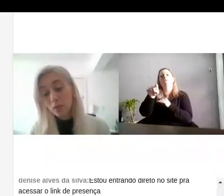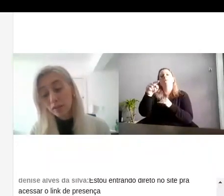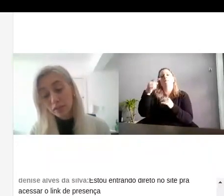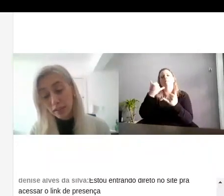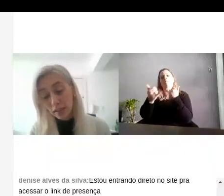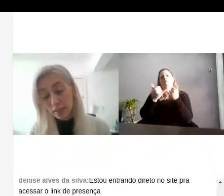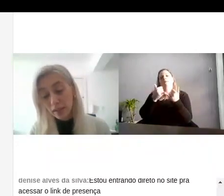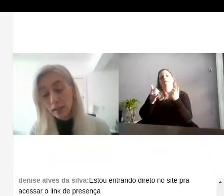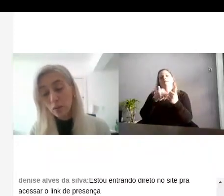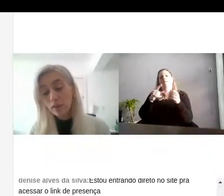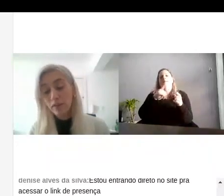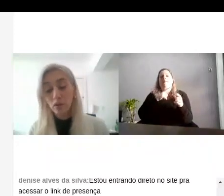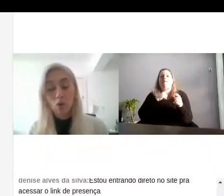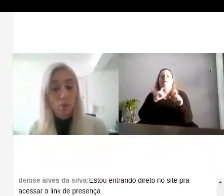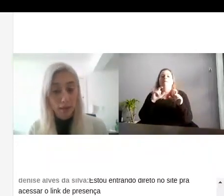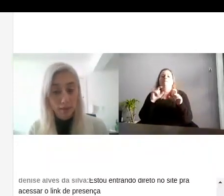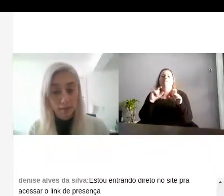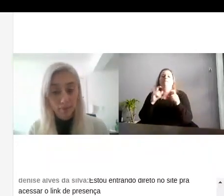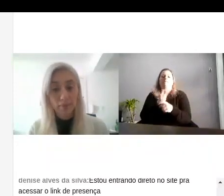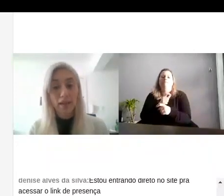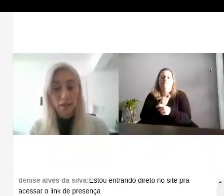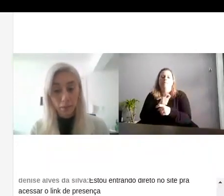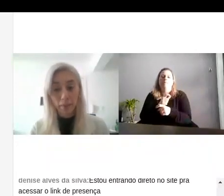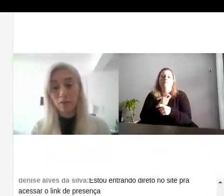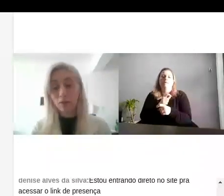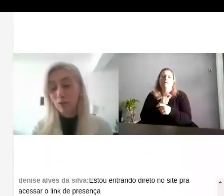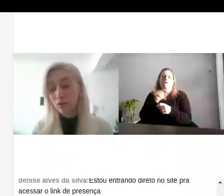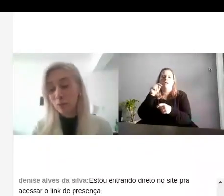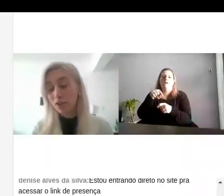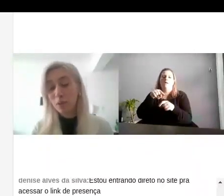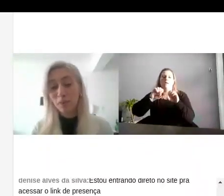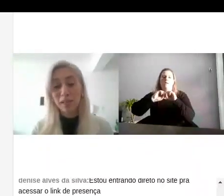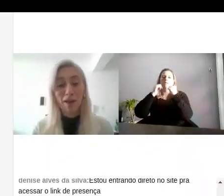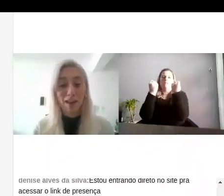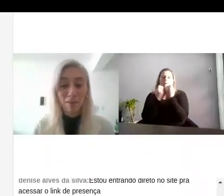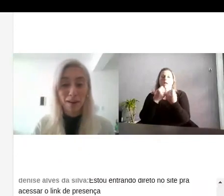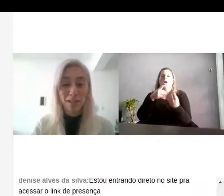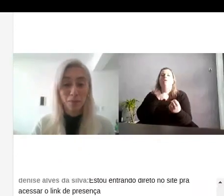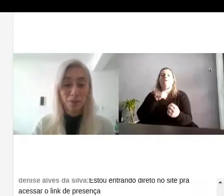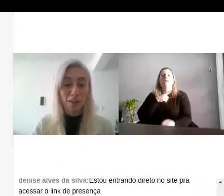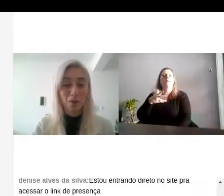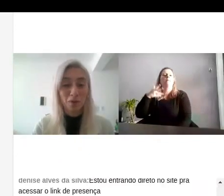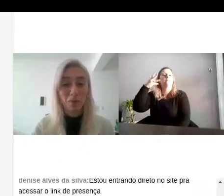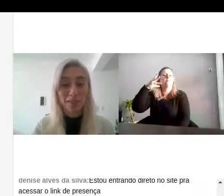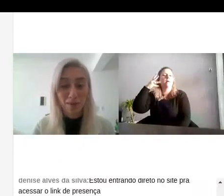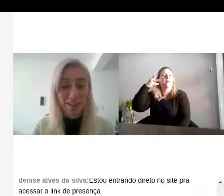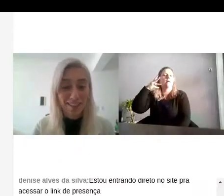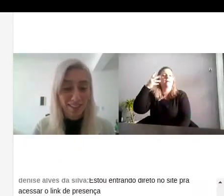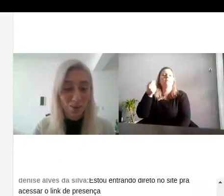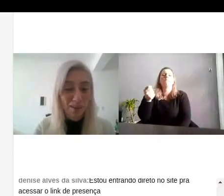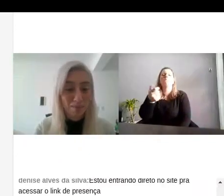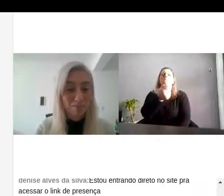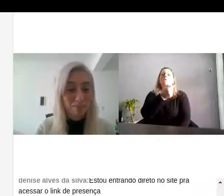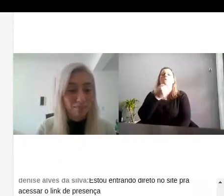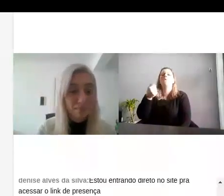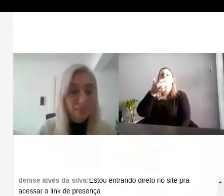com deficiência em um evento como esse? E aí também eu vou pedir depois a palavra para responder enquanto comissão